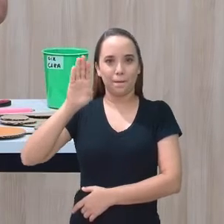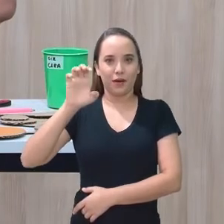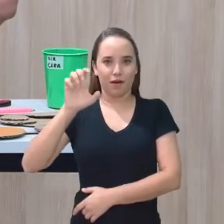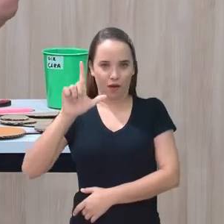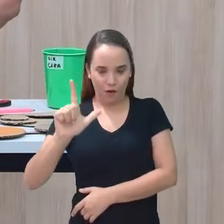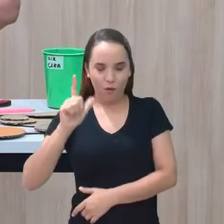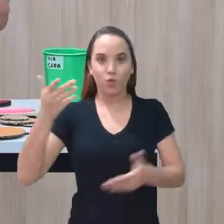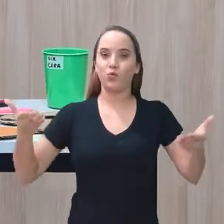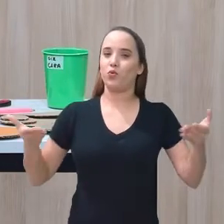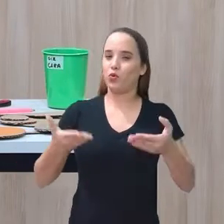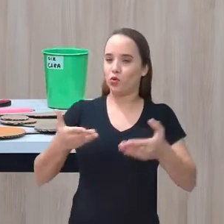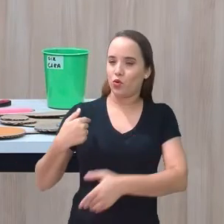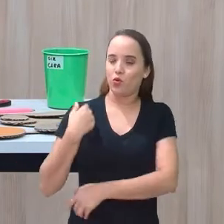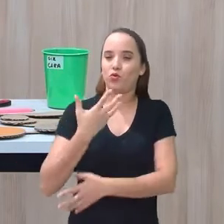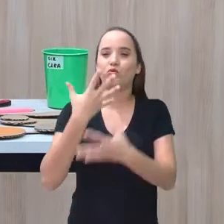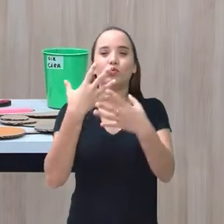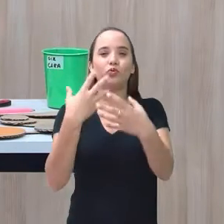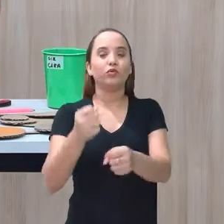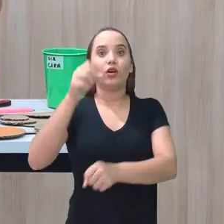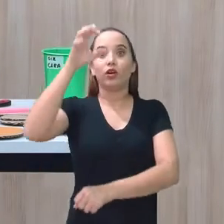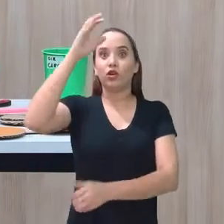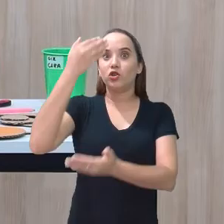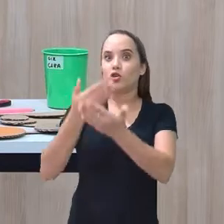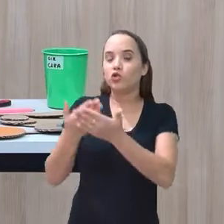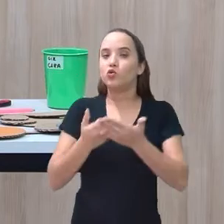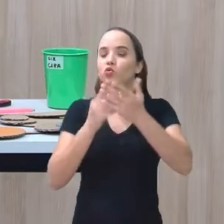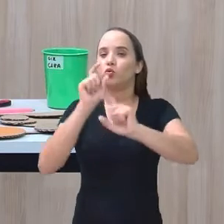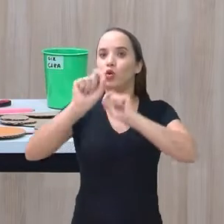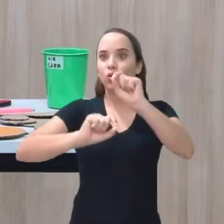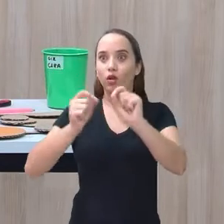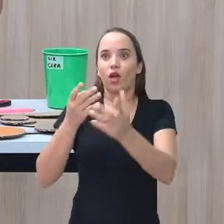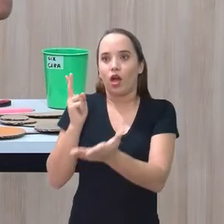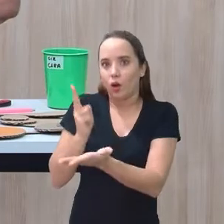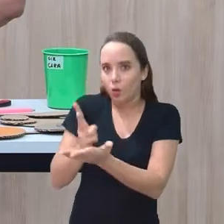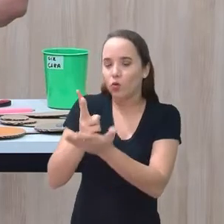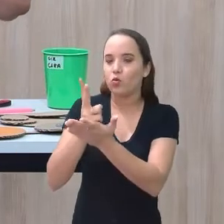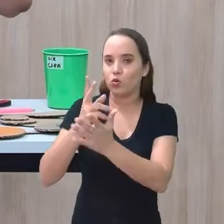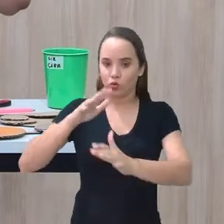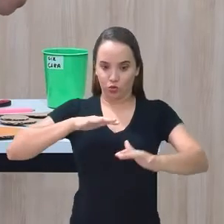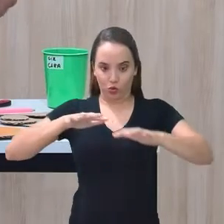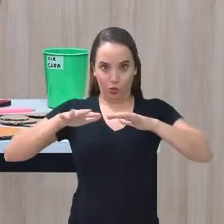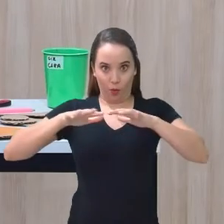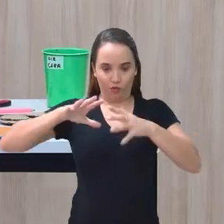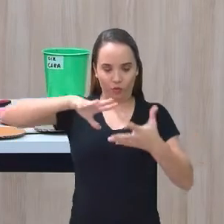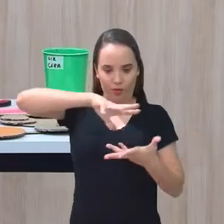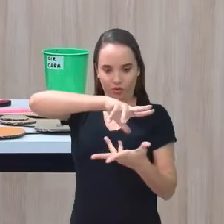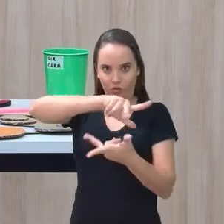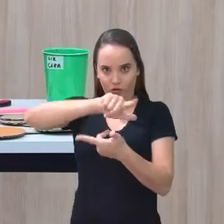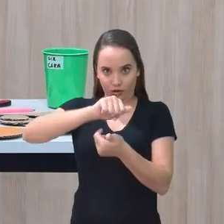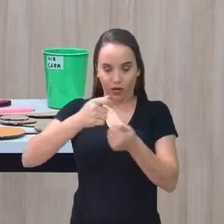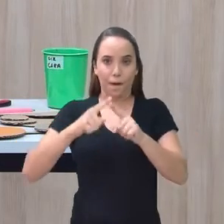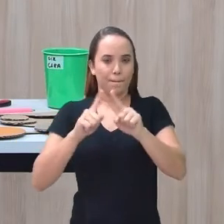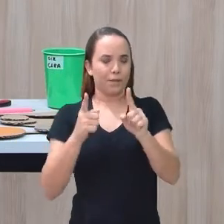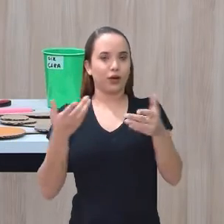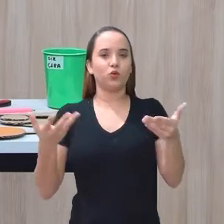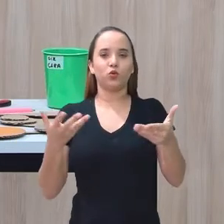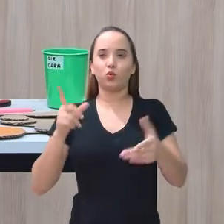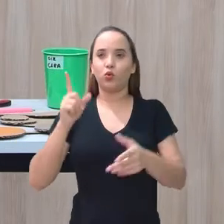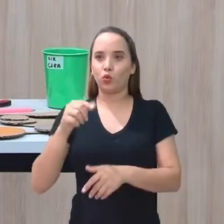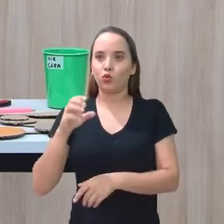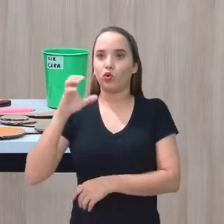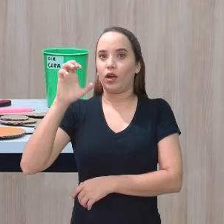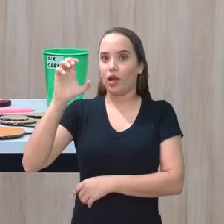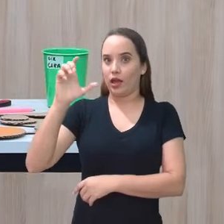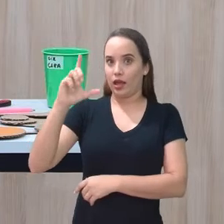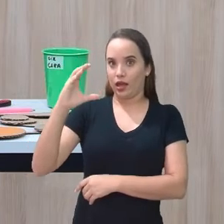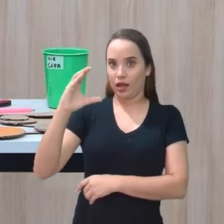nós vamos estudar ainda a continuação de movimentos da Terra. Só que hoje será eclipse lunar e